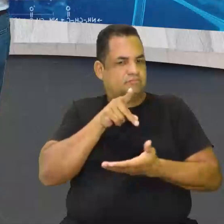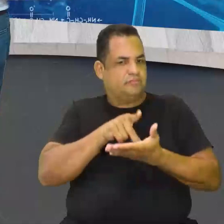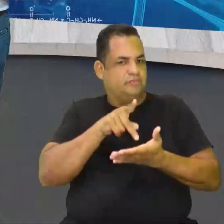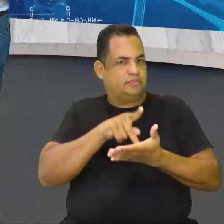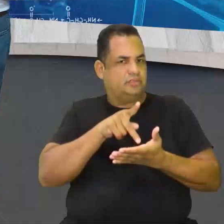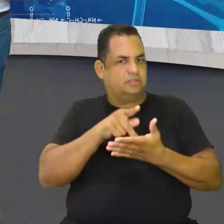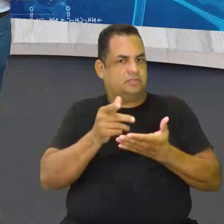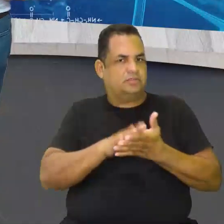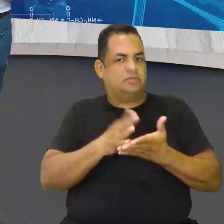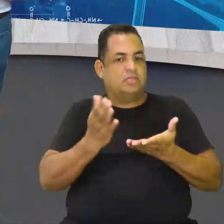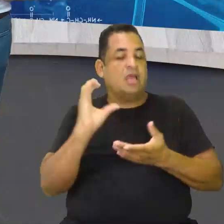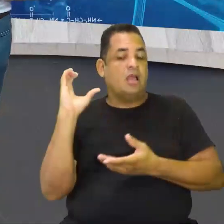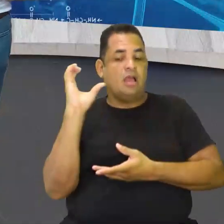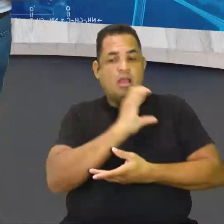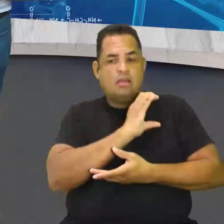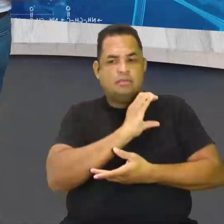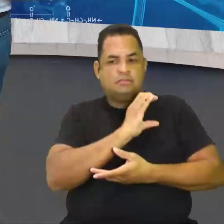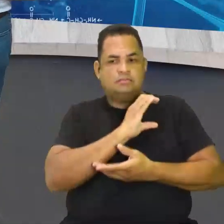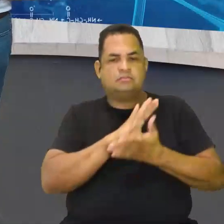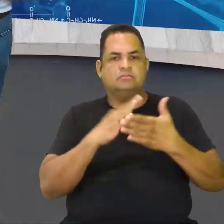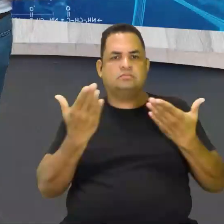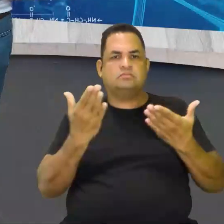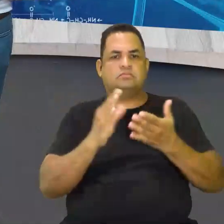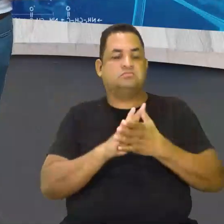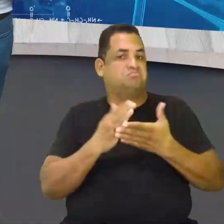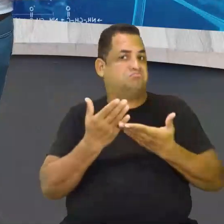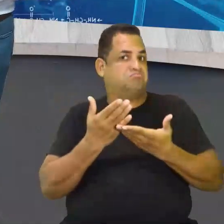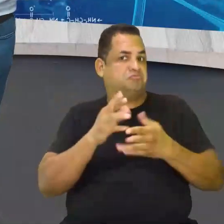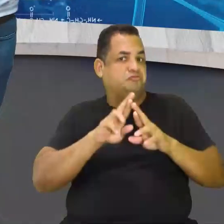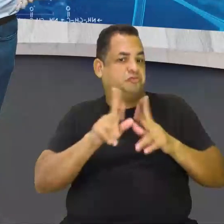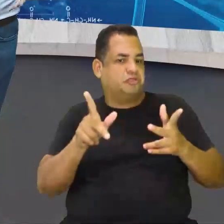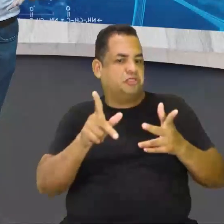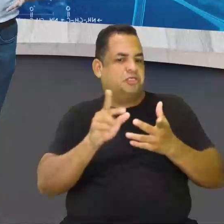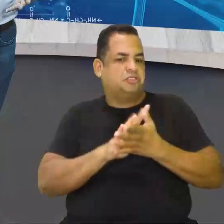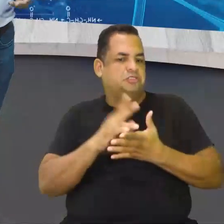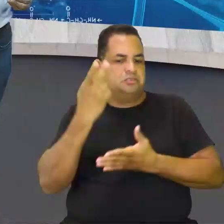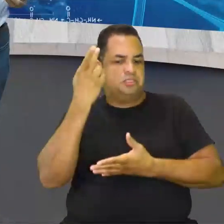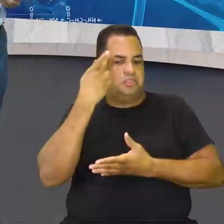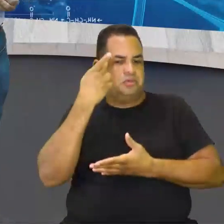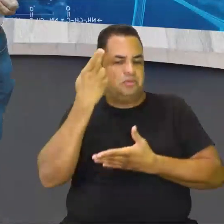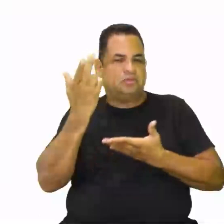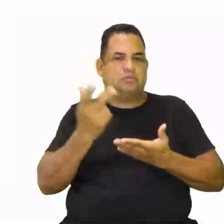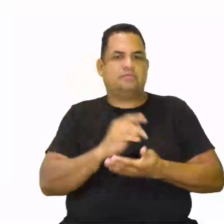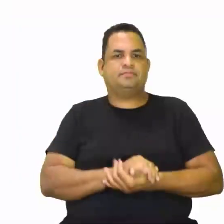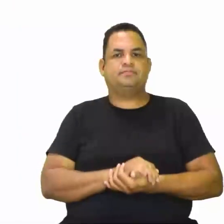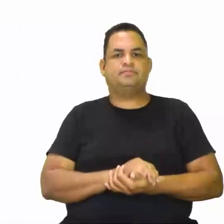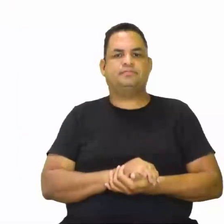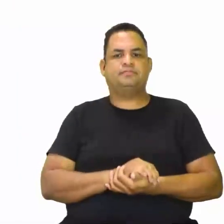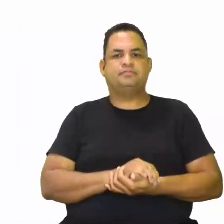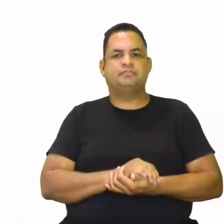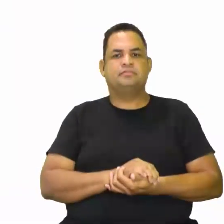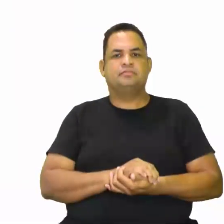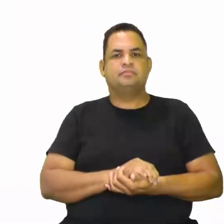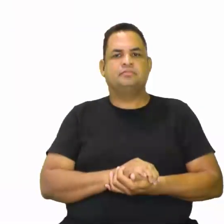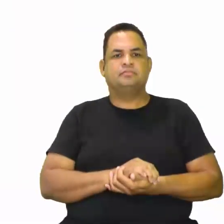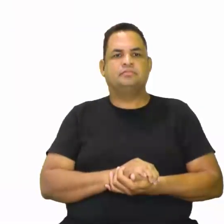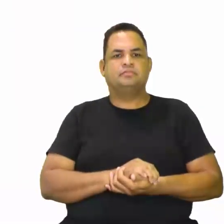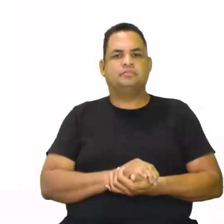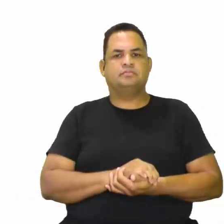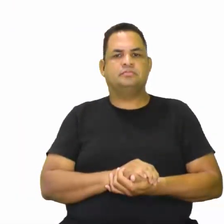uma filtragem até mais rápida do que a comum também, né, professor? Perfeitamente. Então, verificamos aqui